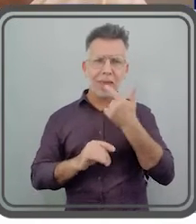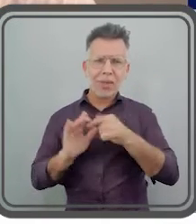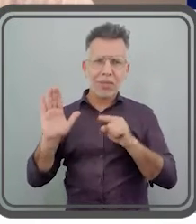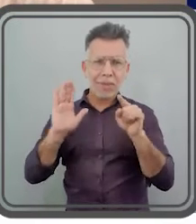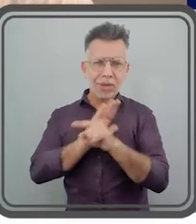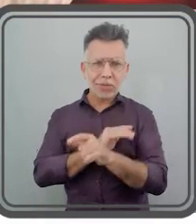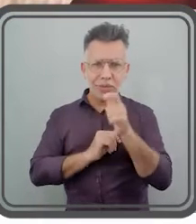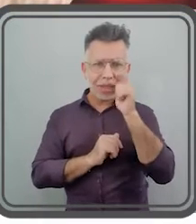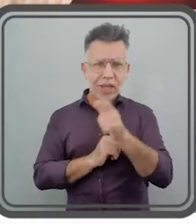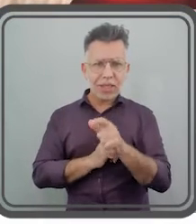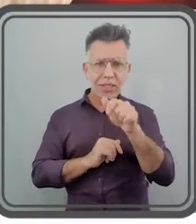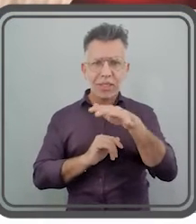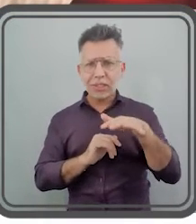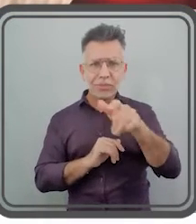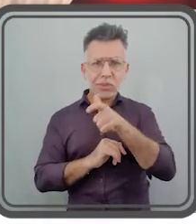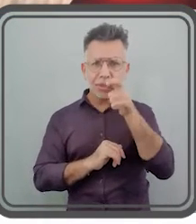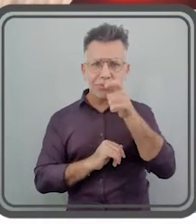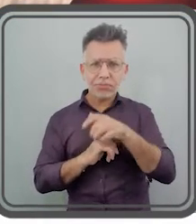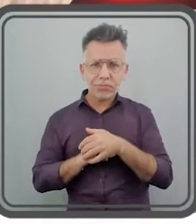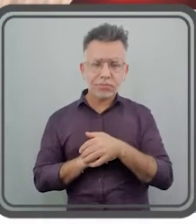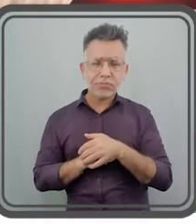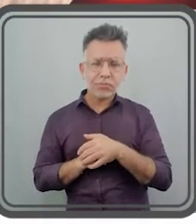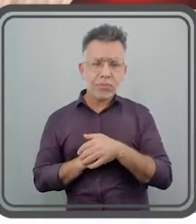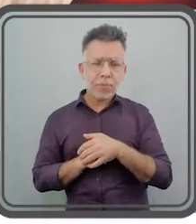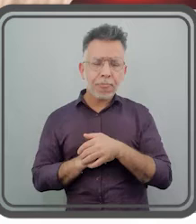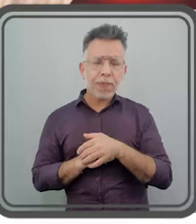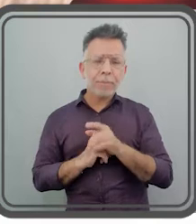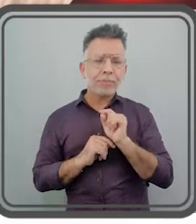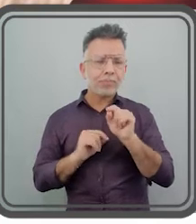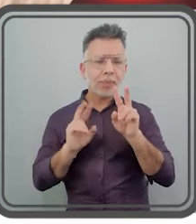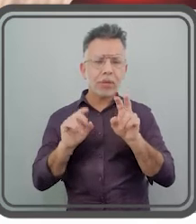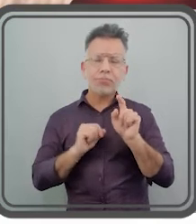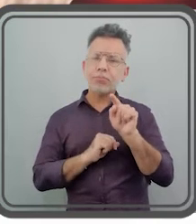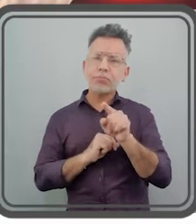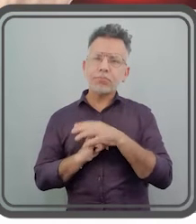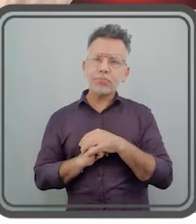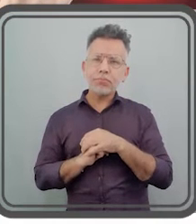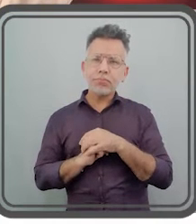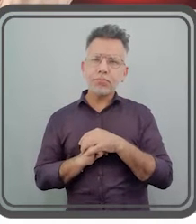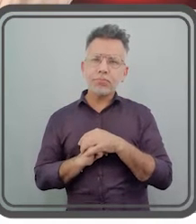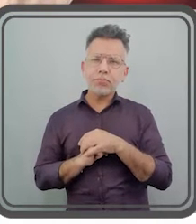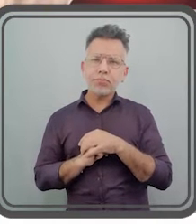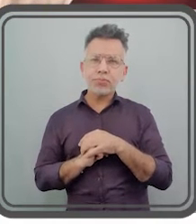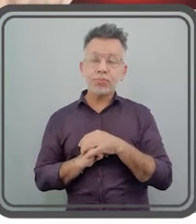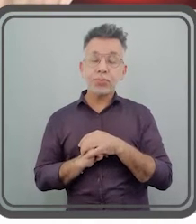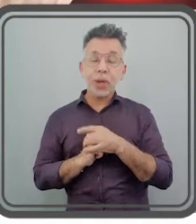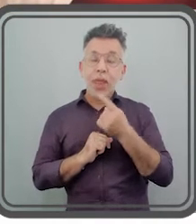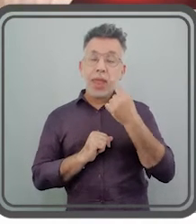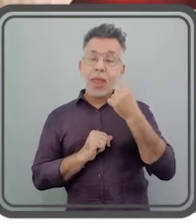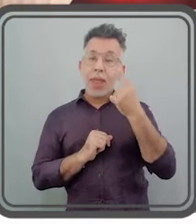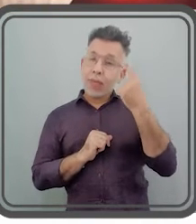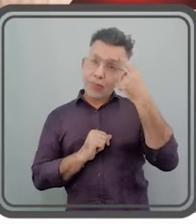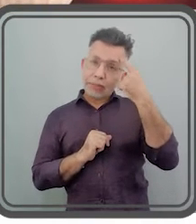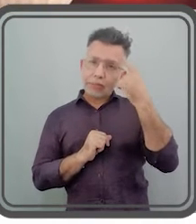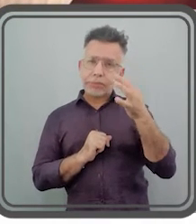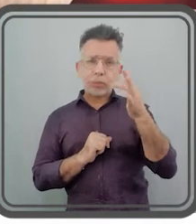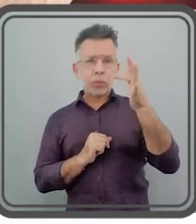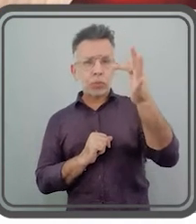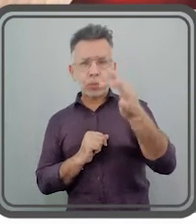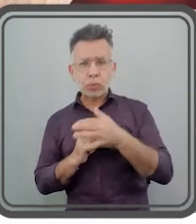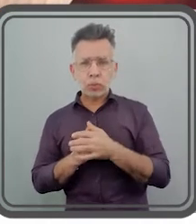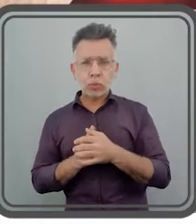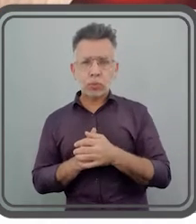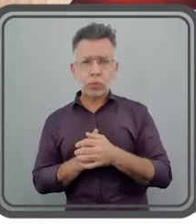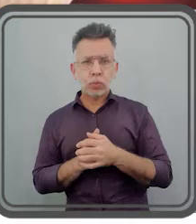pergunta que interessante da audiência para trazer pra vocês aqui é o seguinte a olhando para frente né a gente